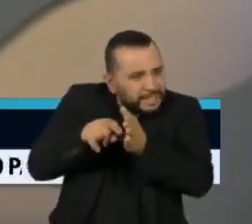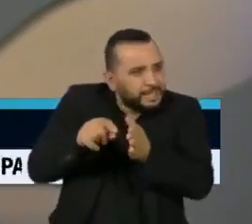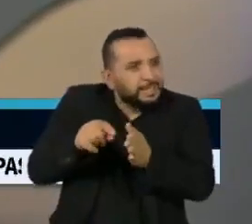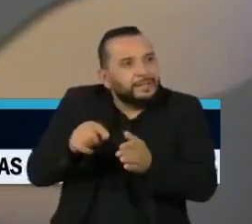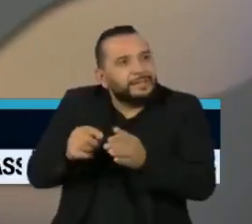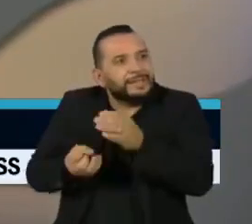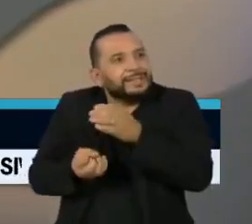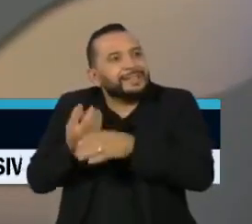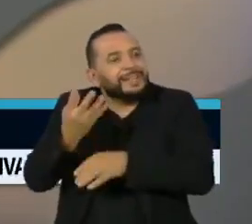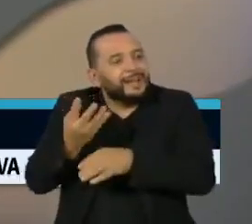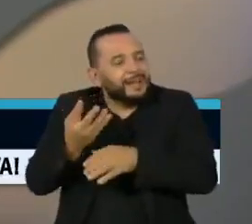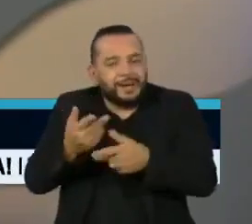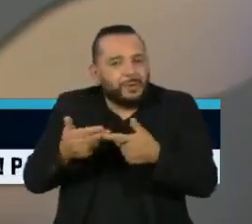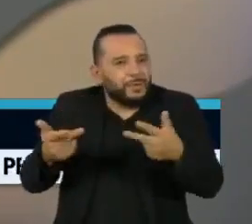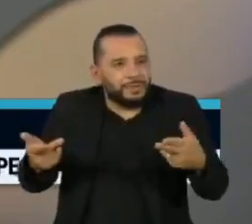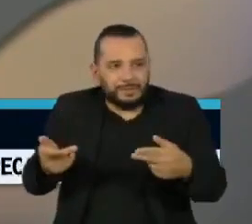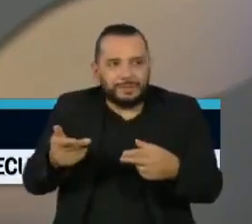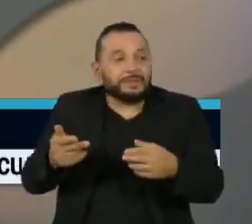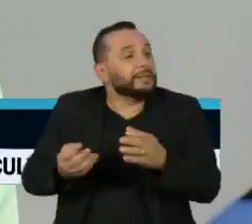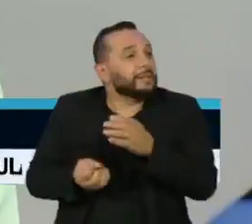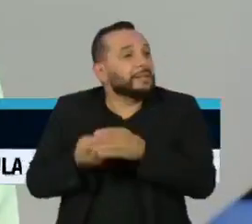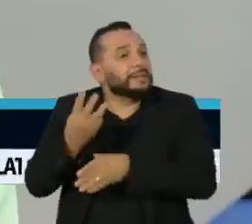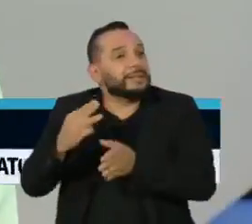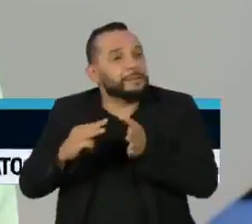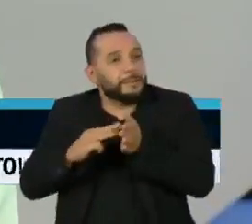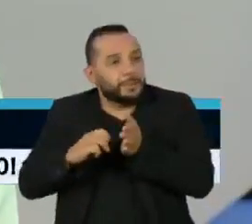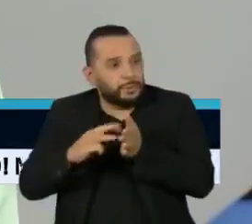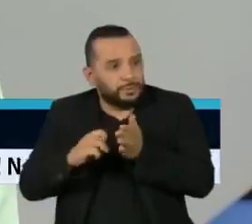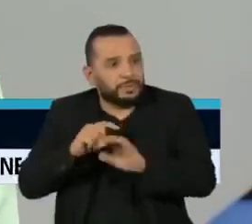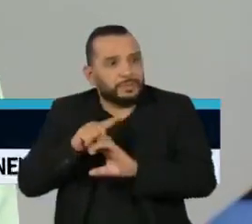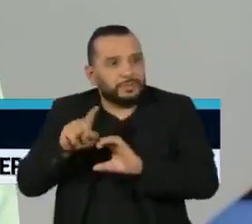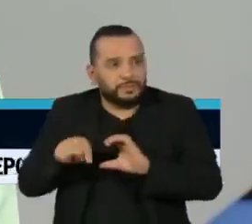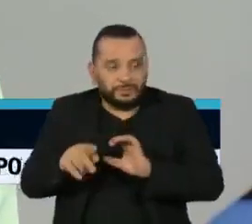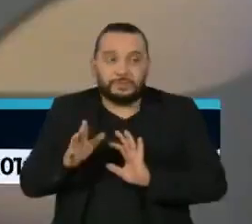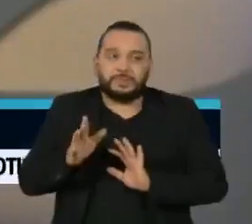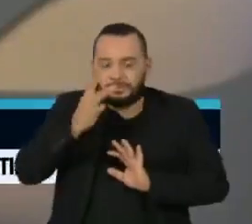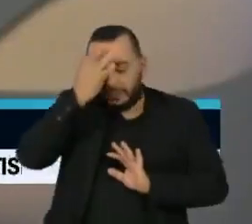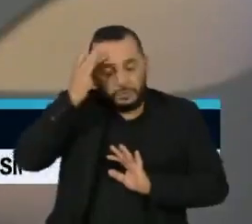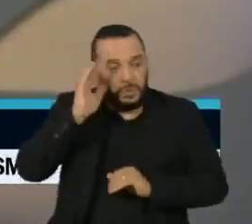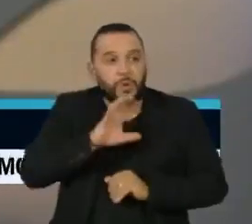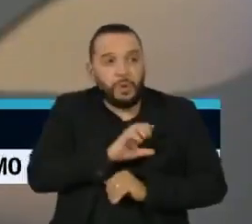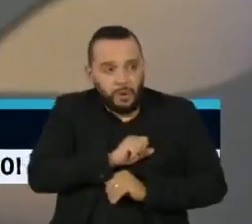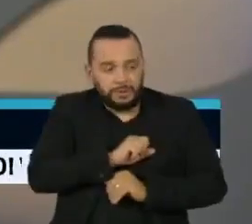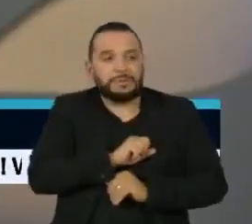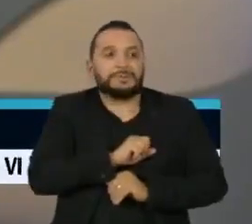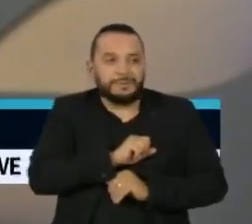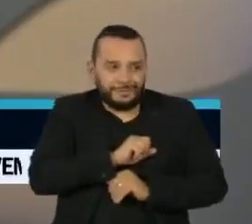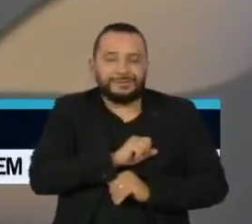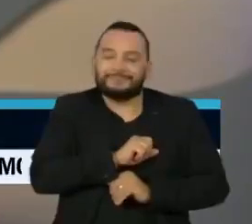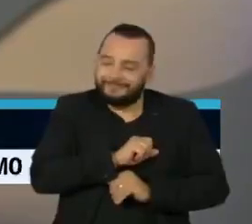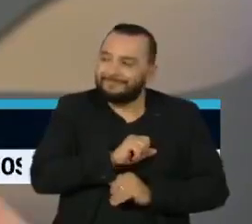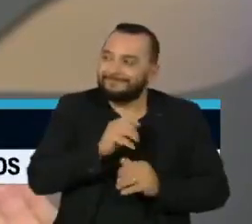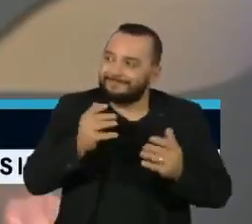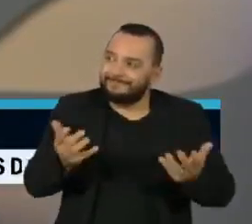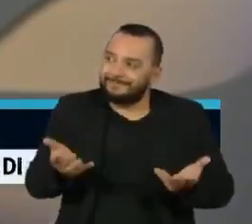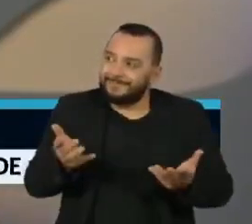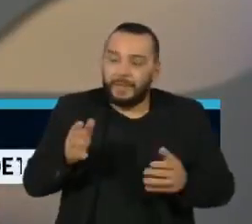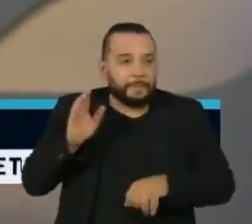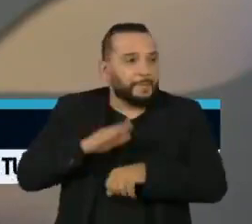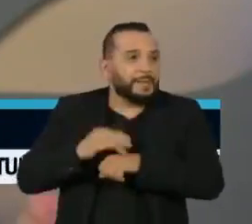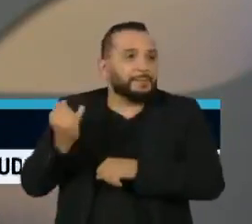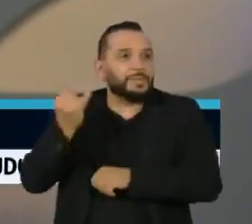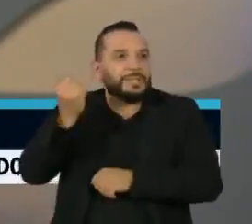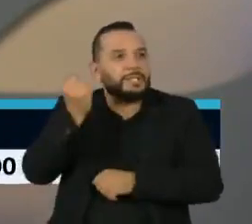quando você cria uma metodologia científica, para quem gosta de ciência, isso é muito mais importante do que uma